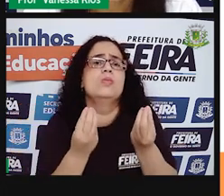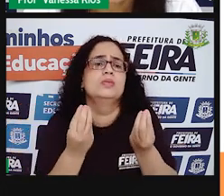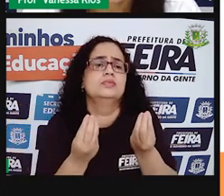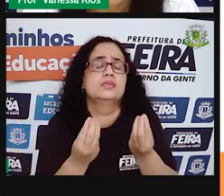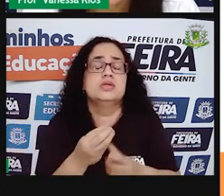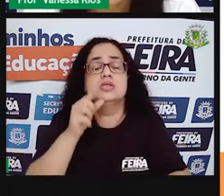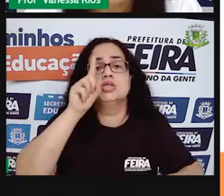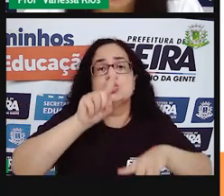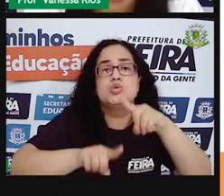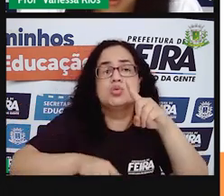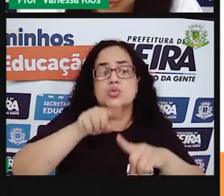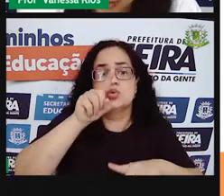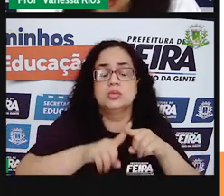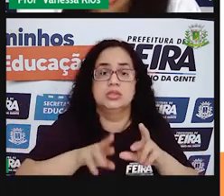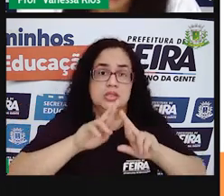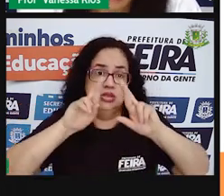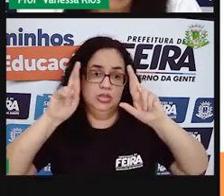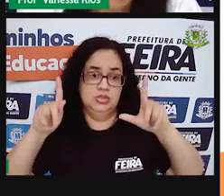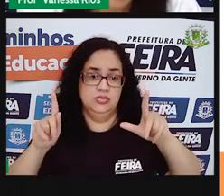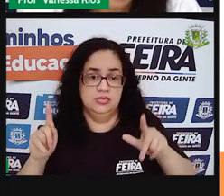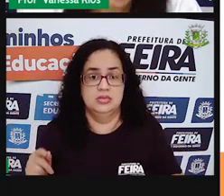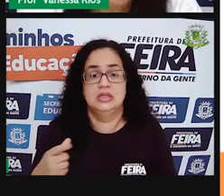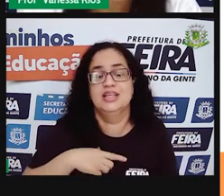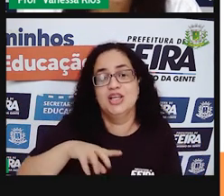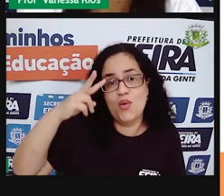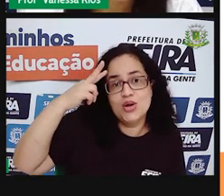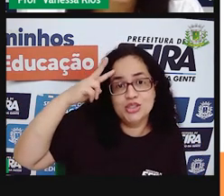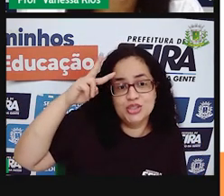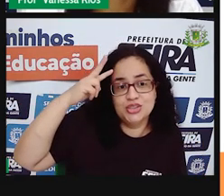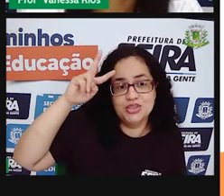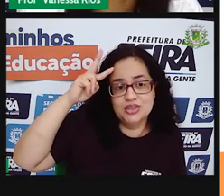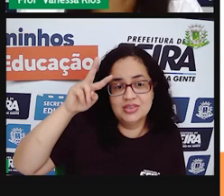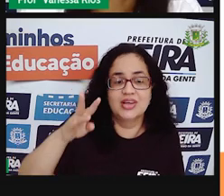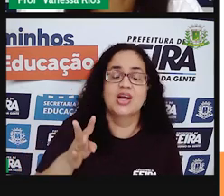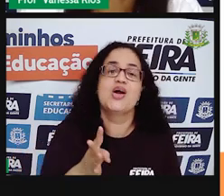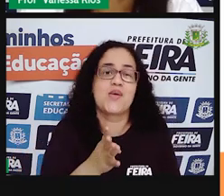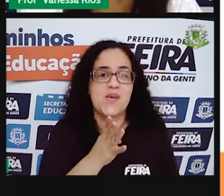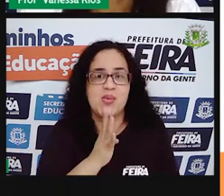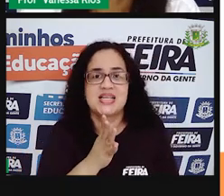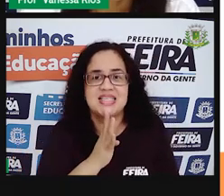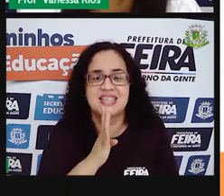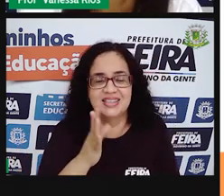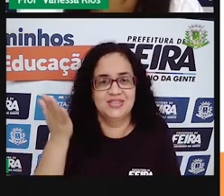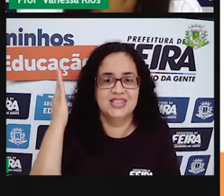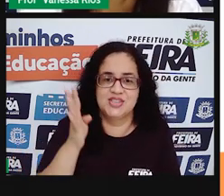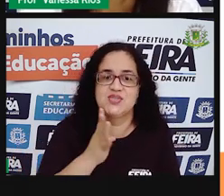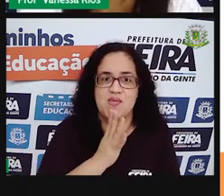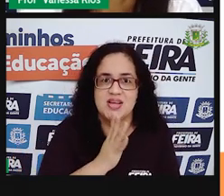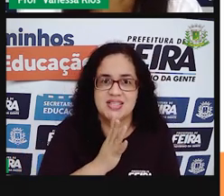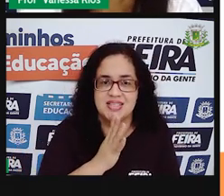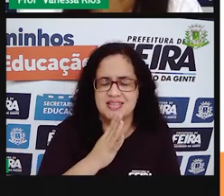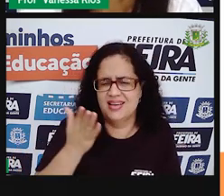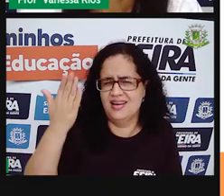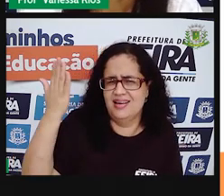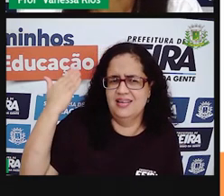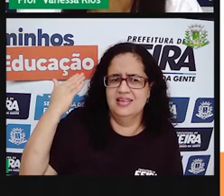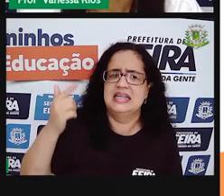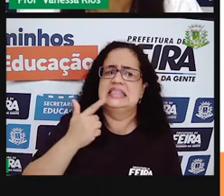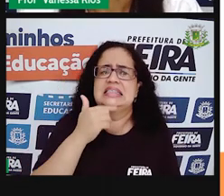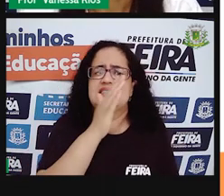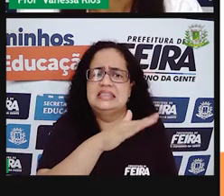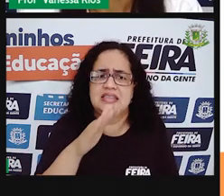nos materiais diferentes? Tem uma historinha, né, que é muito conhecida. Normalmente as